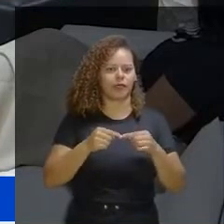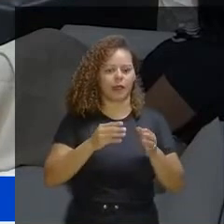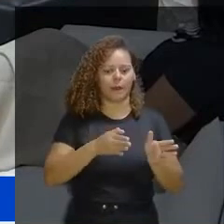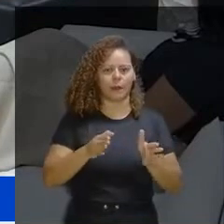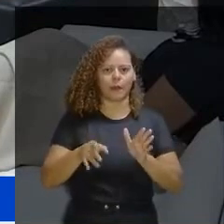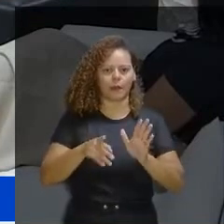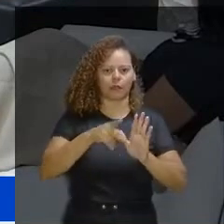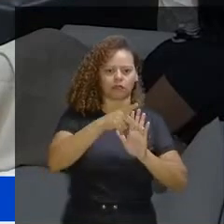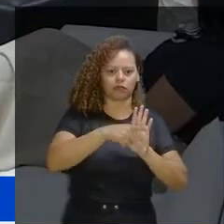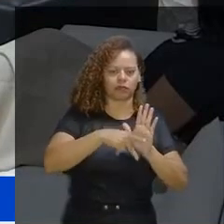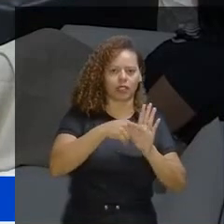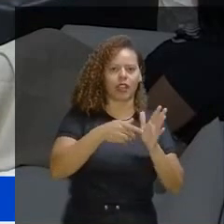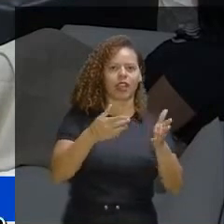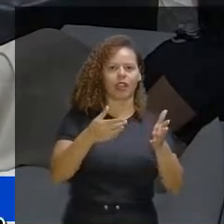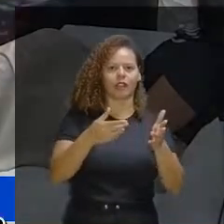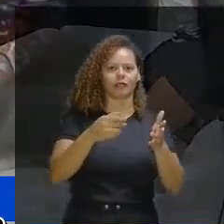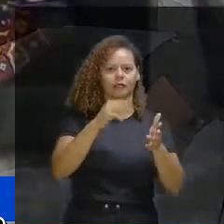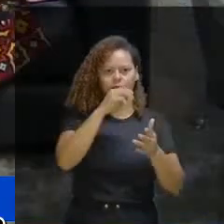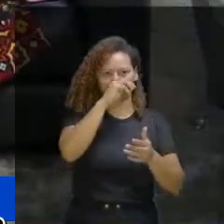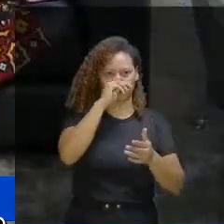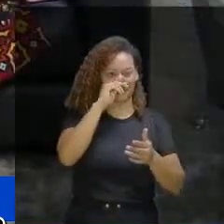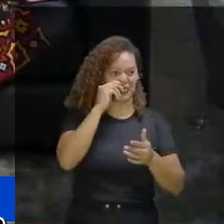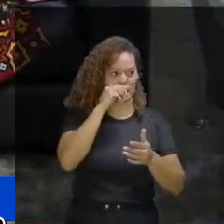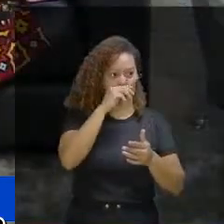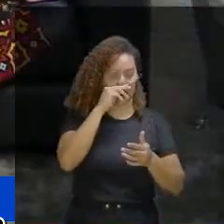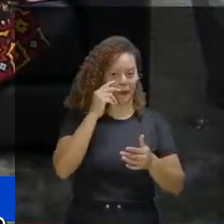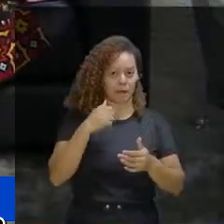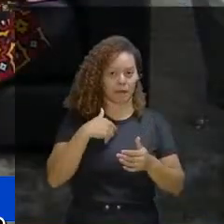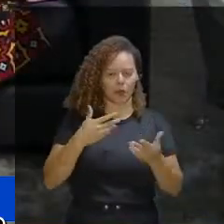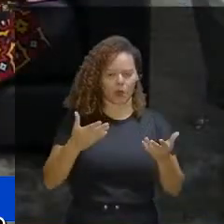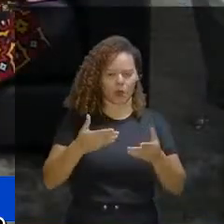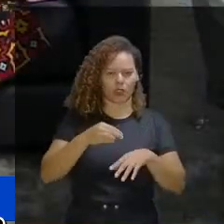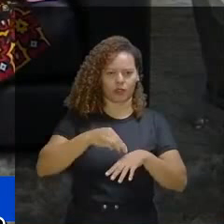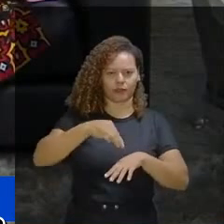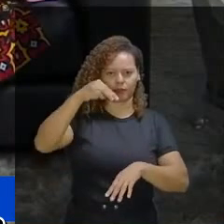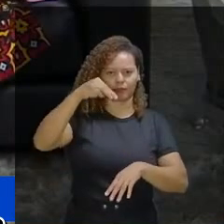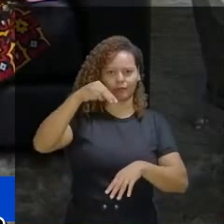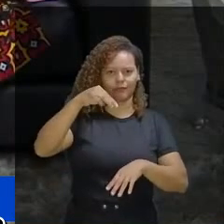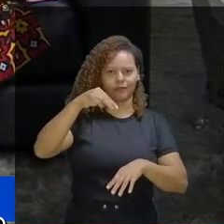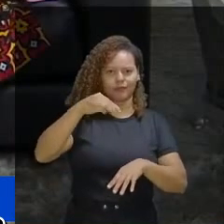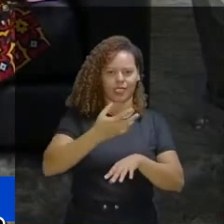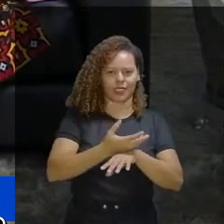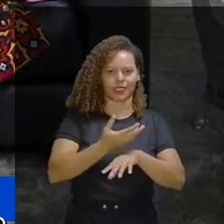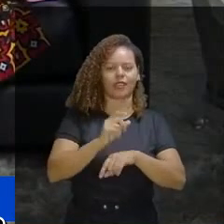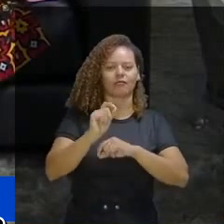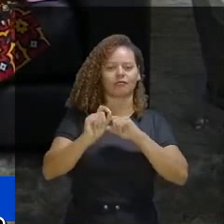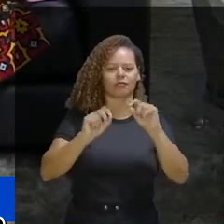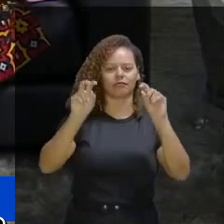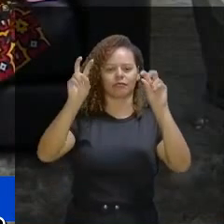projeto que sai nascido na rua. Eu fiz agora no mestrado uma disciplina maravilhosa chamada o direito